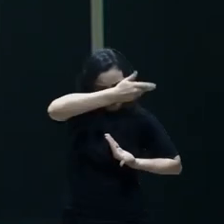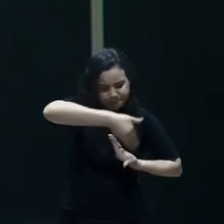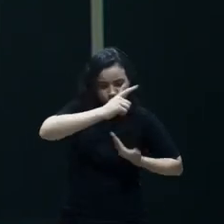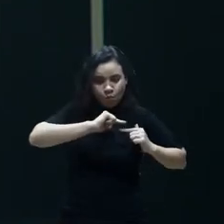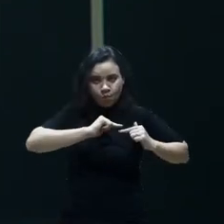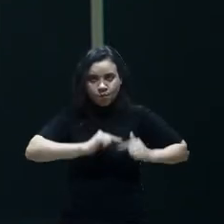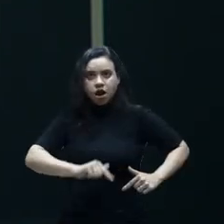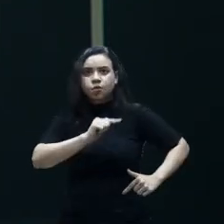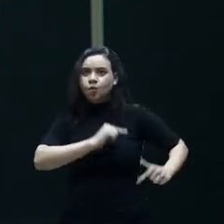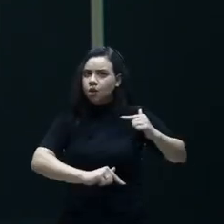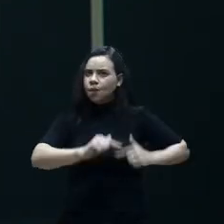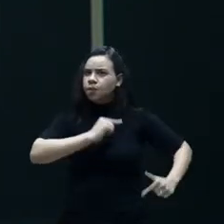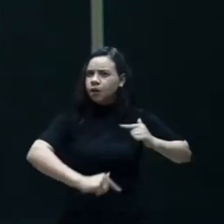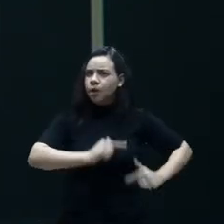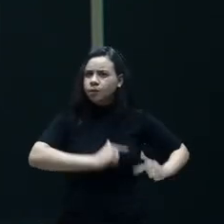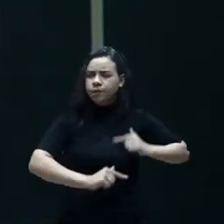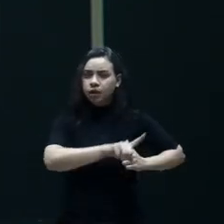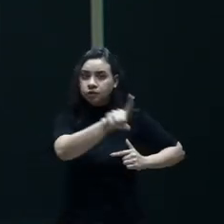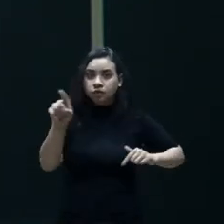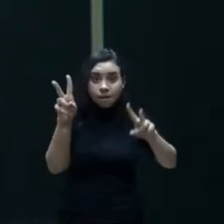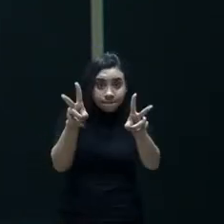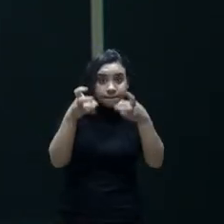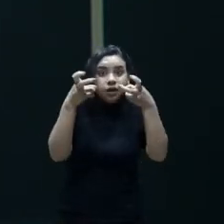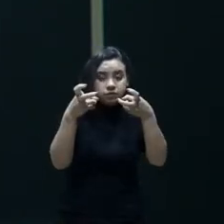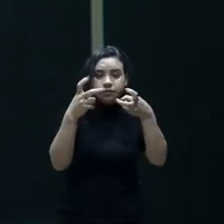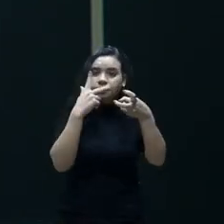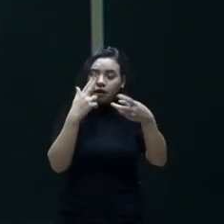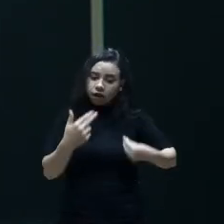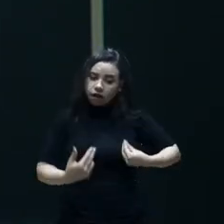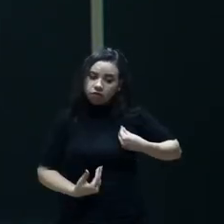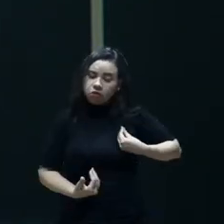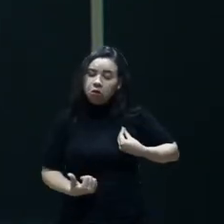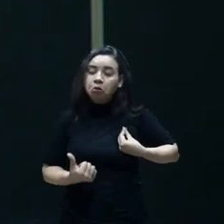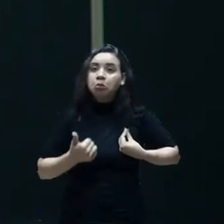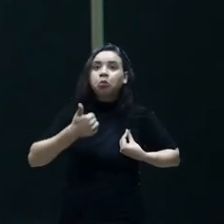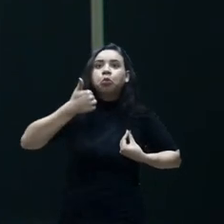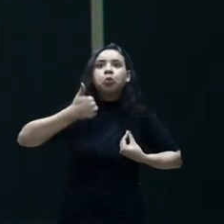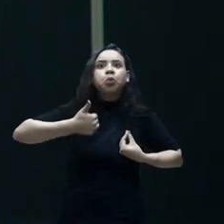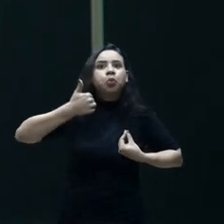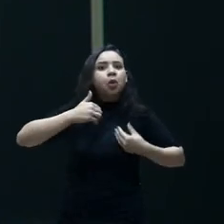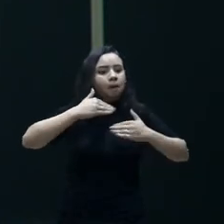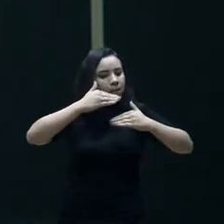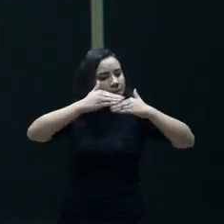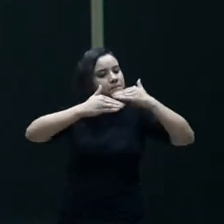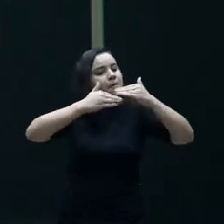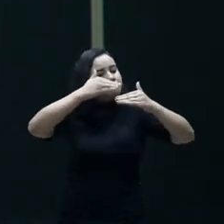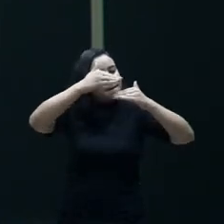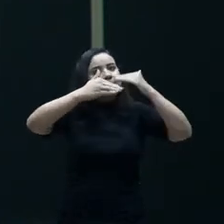depois. E você vai ver que as coisas vão se encaixando. As coisas vão melhorando.